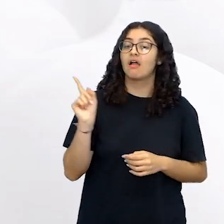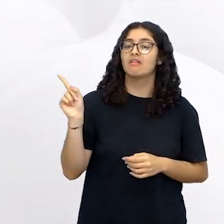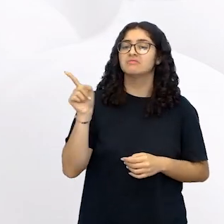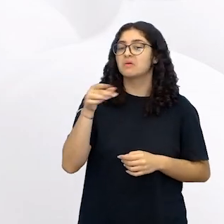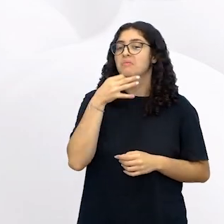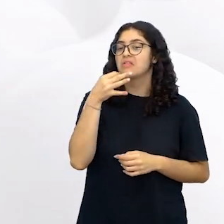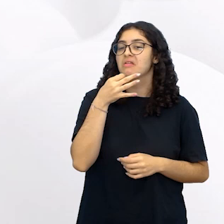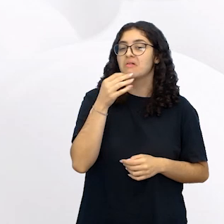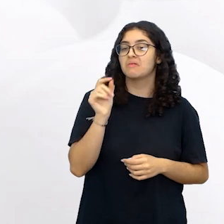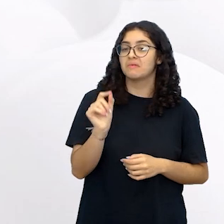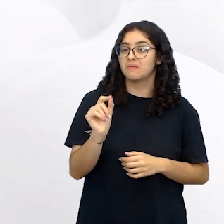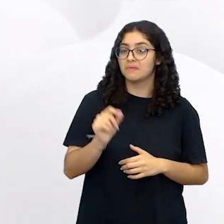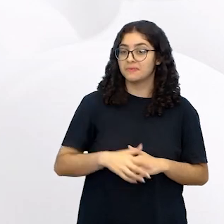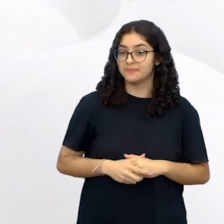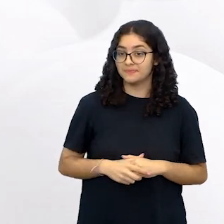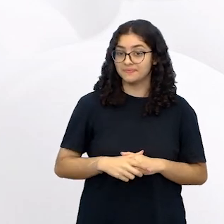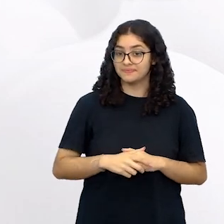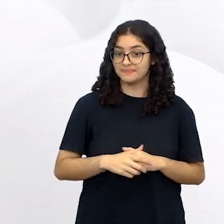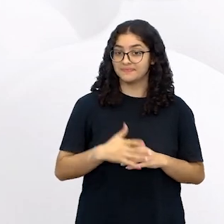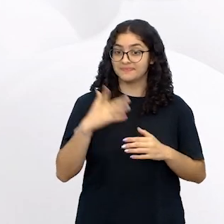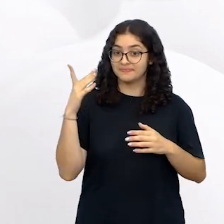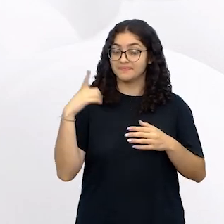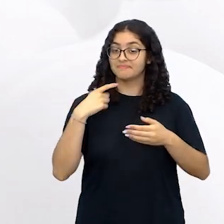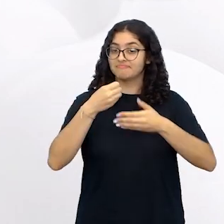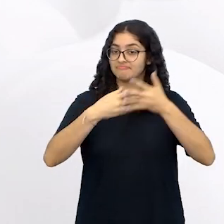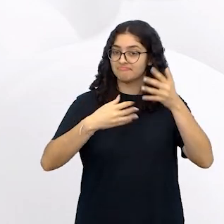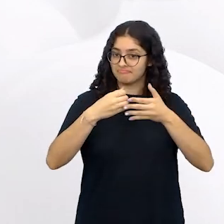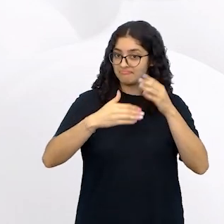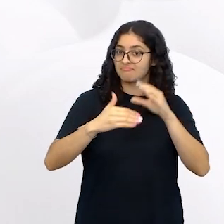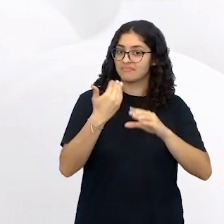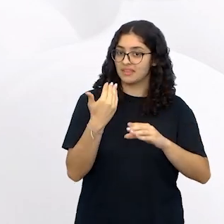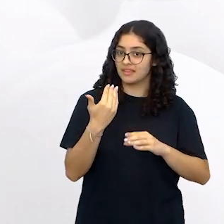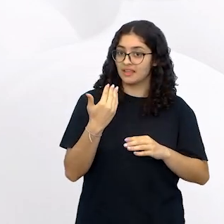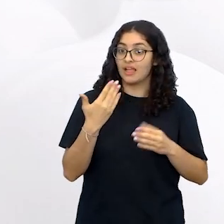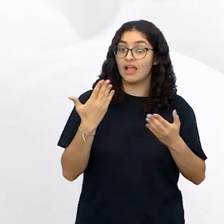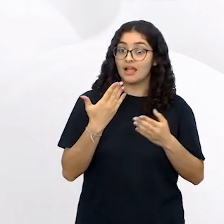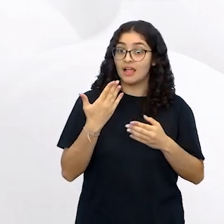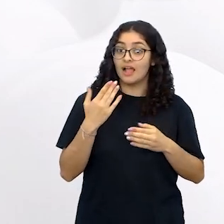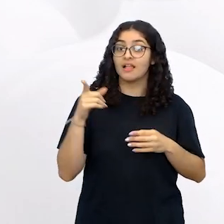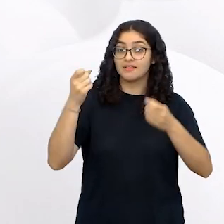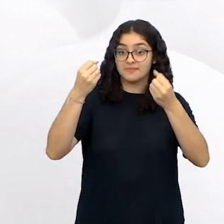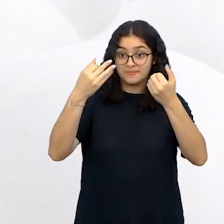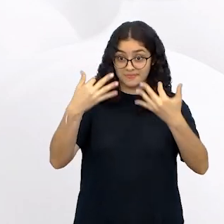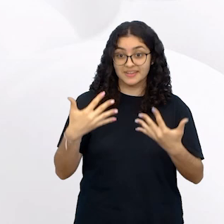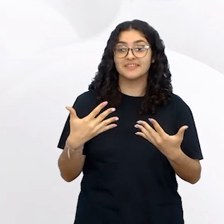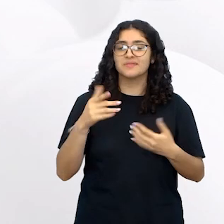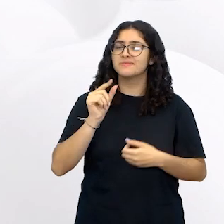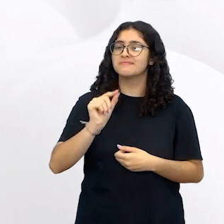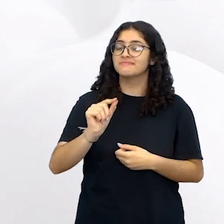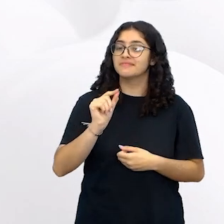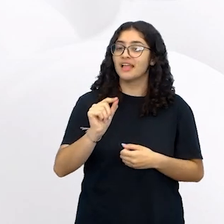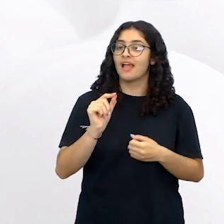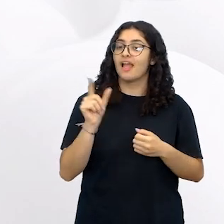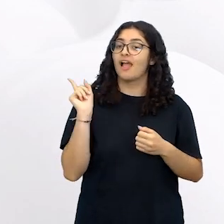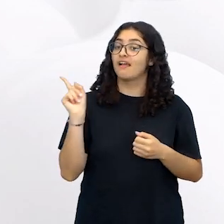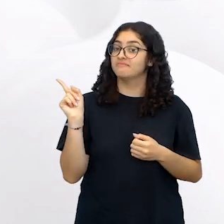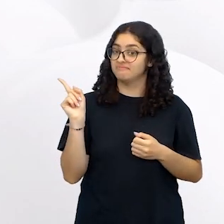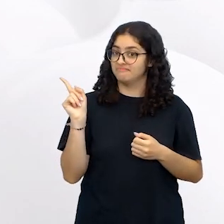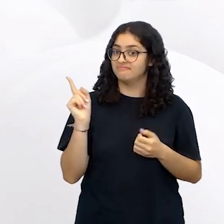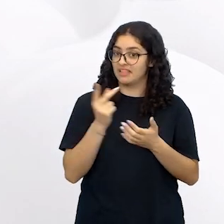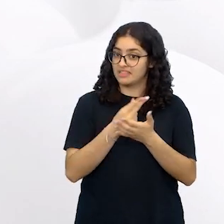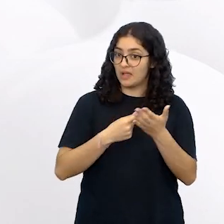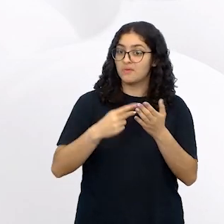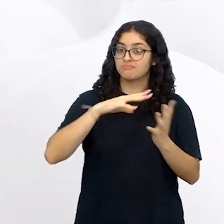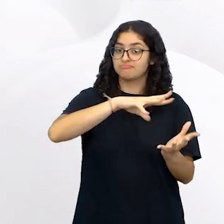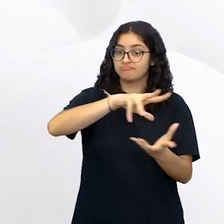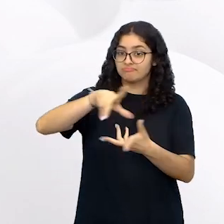acham aí, pessoal do chat? Que já a Tânia vai explicar isso daí, o que é desenho universal. E eles já